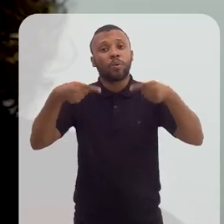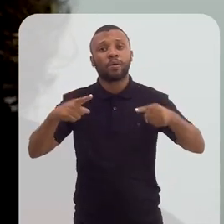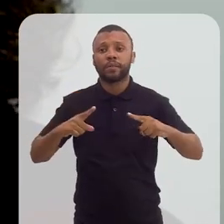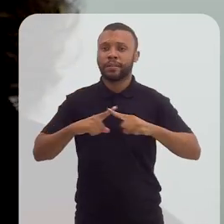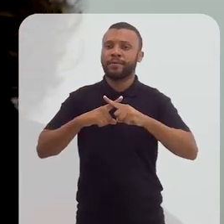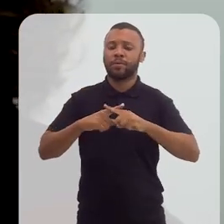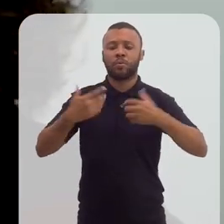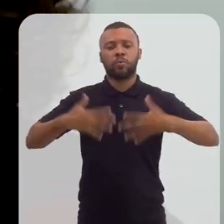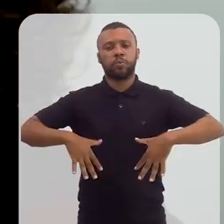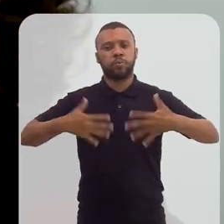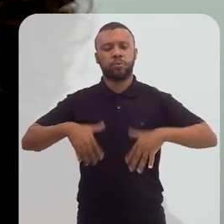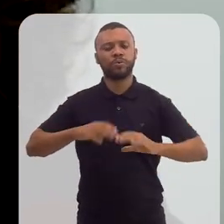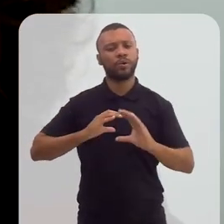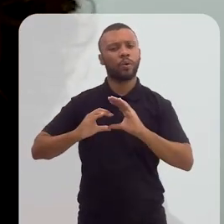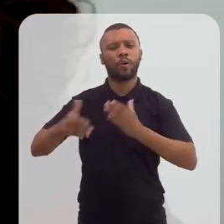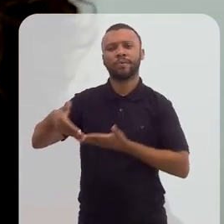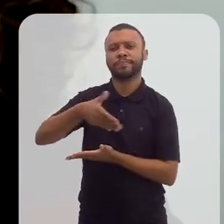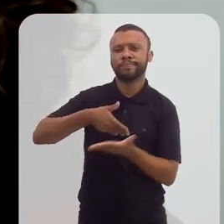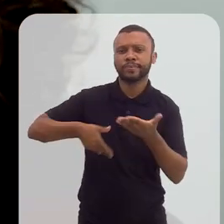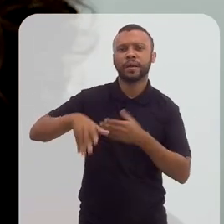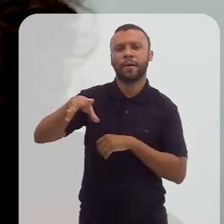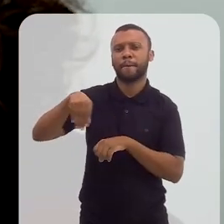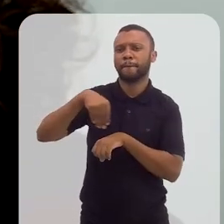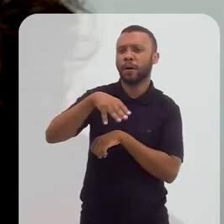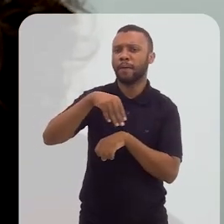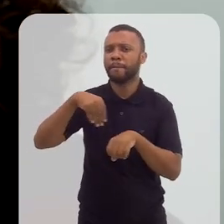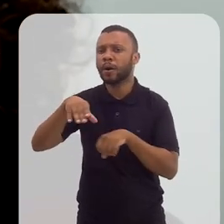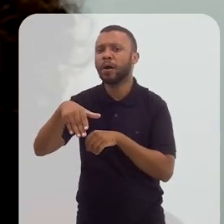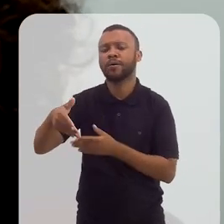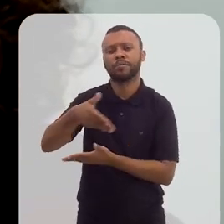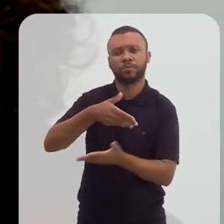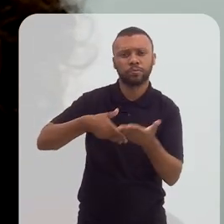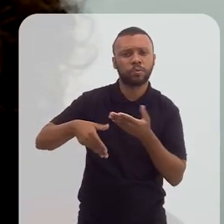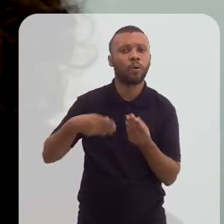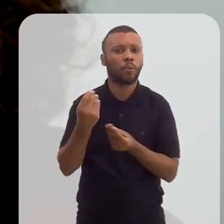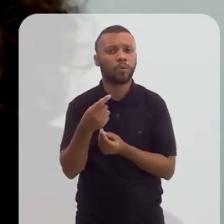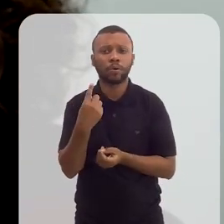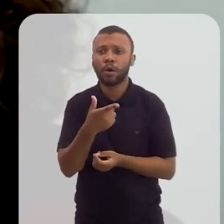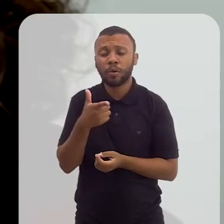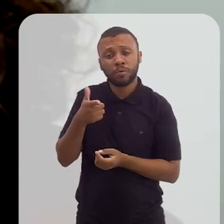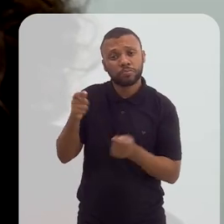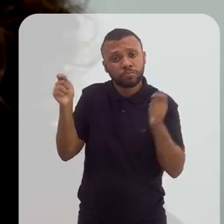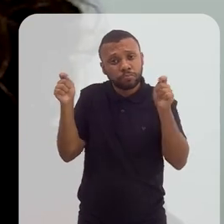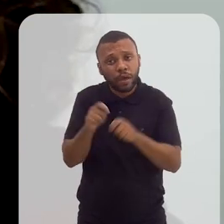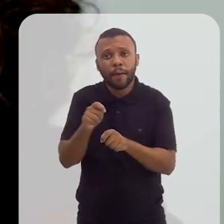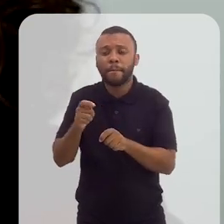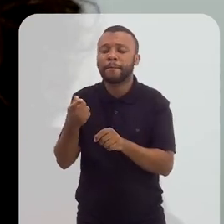é o de comunicar essas preocupações, né? Muitas vezes, para que possa se colocar